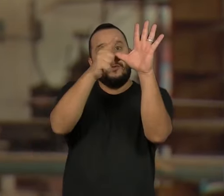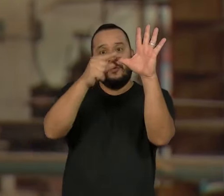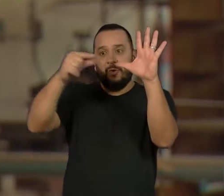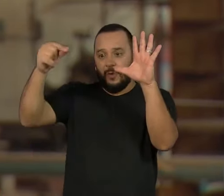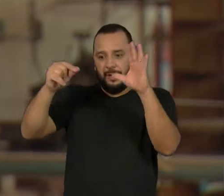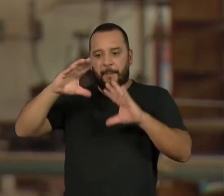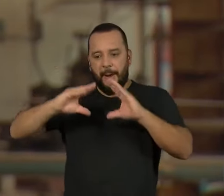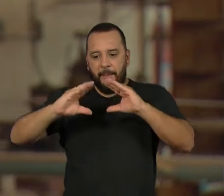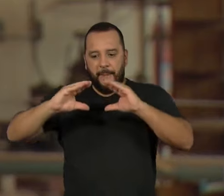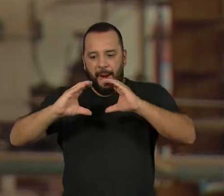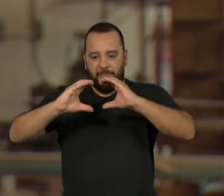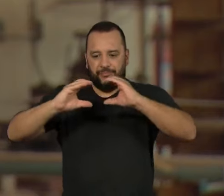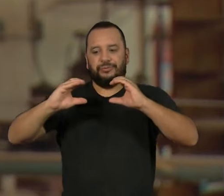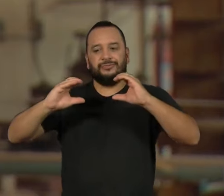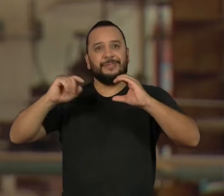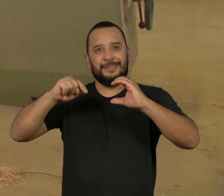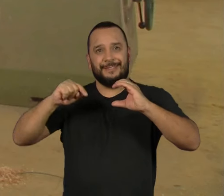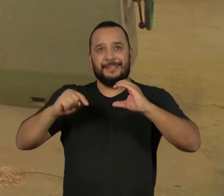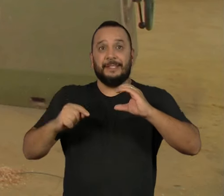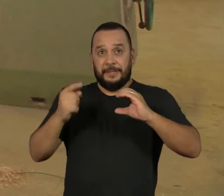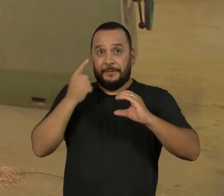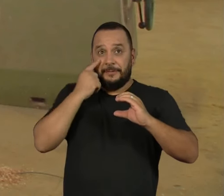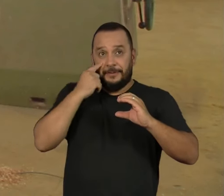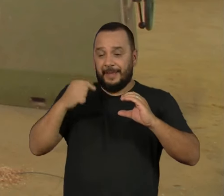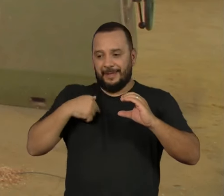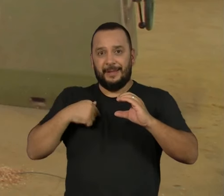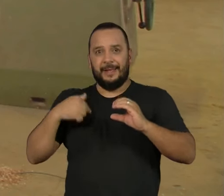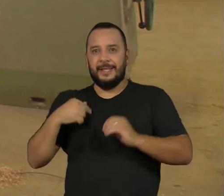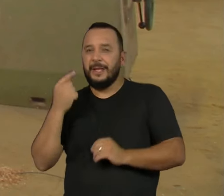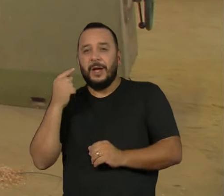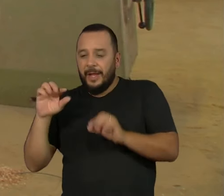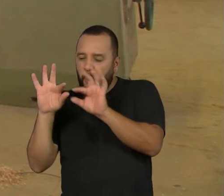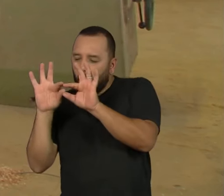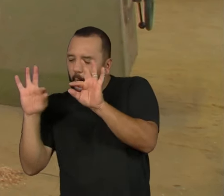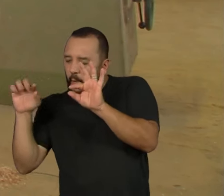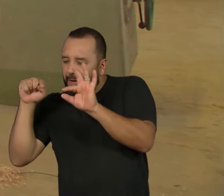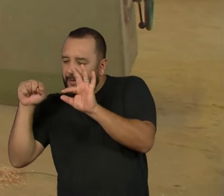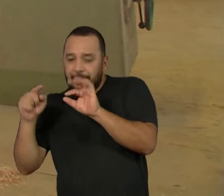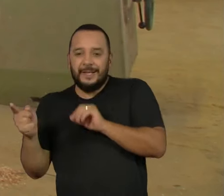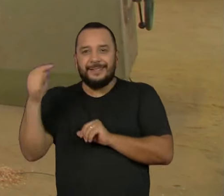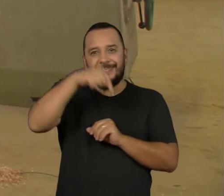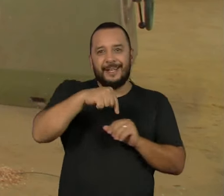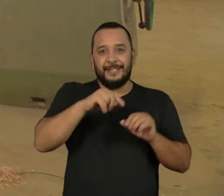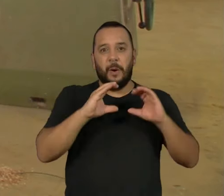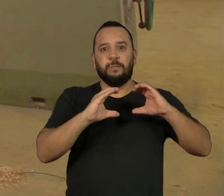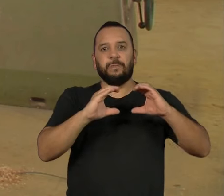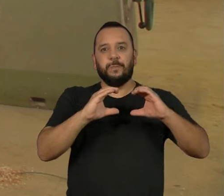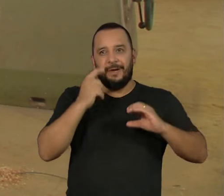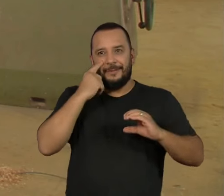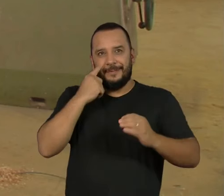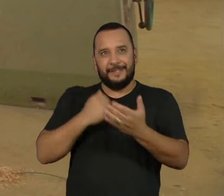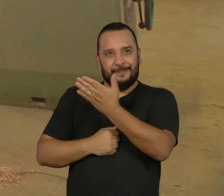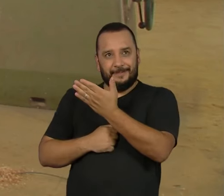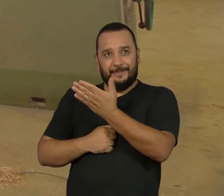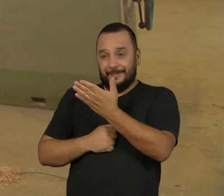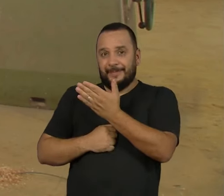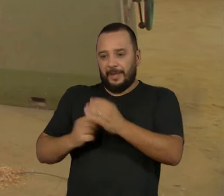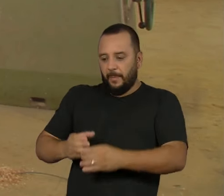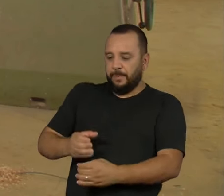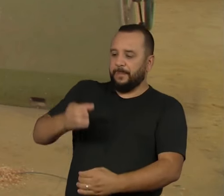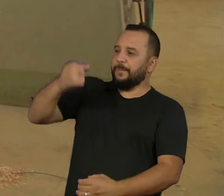buriti. É como esse cabinho aqui, mas com a grandiosidade da Amazônia. E olha que essa é só uma parte